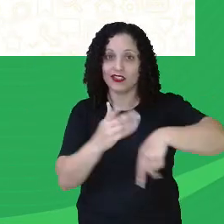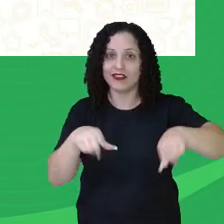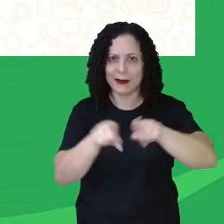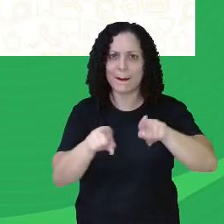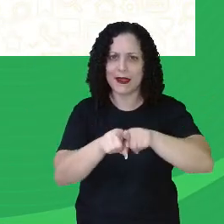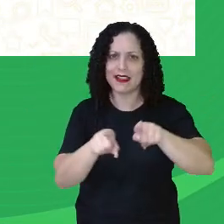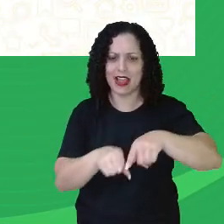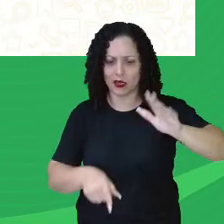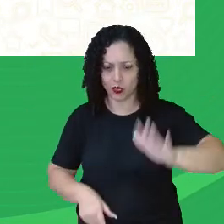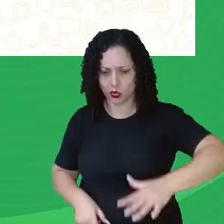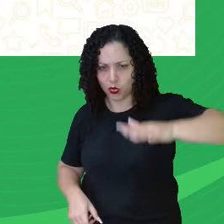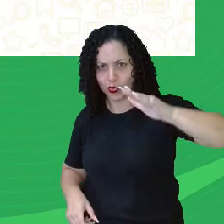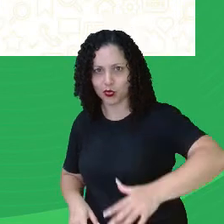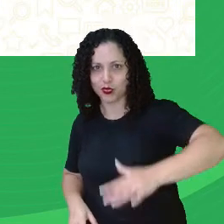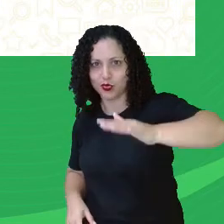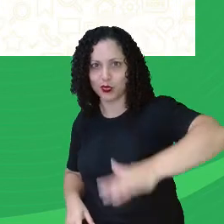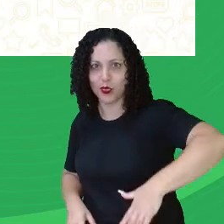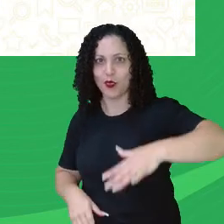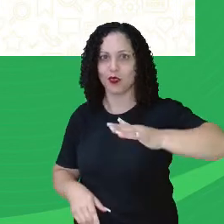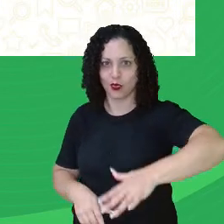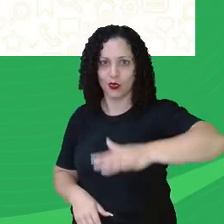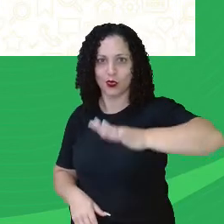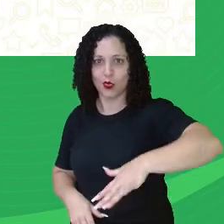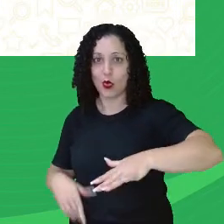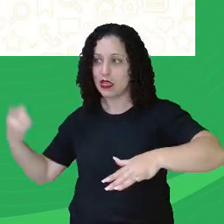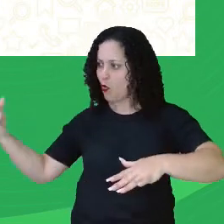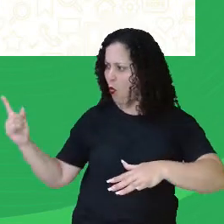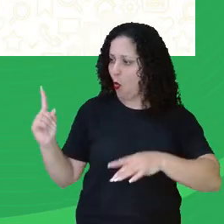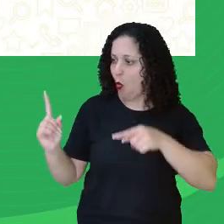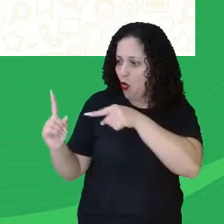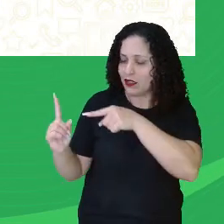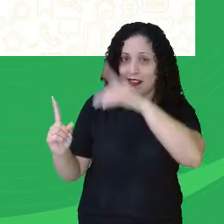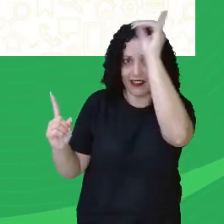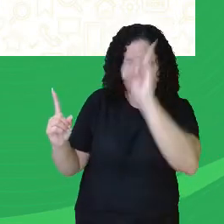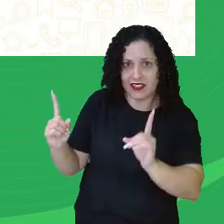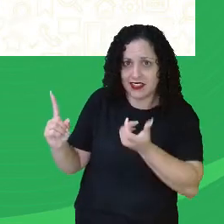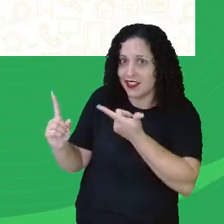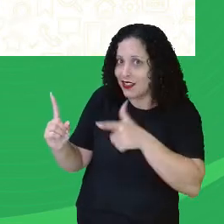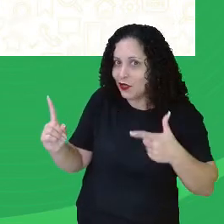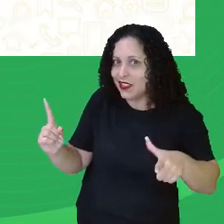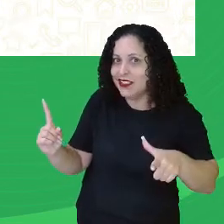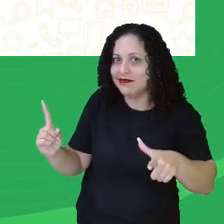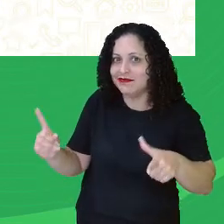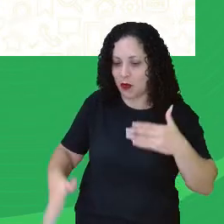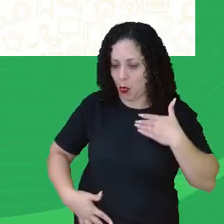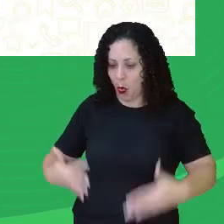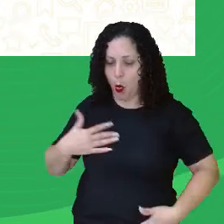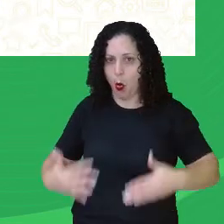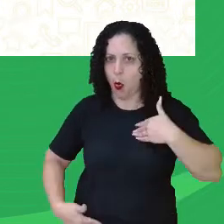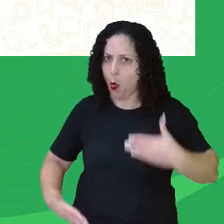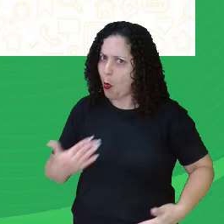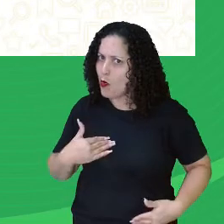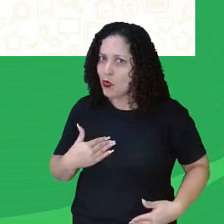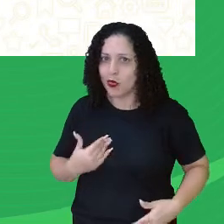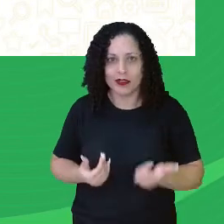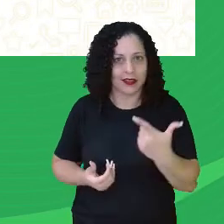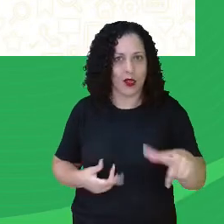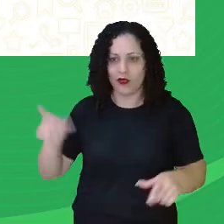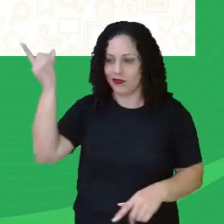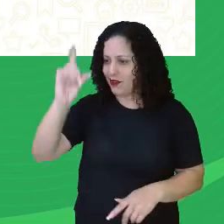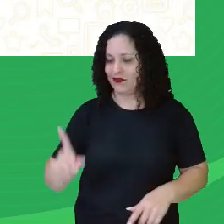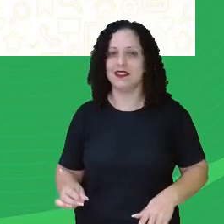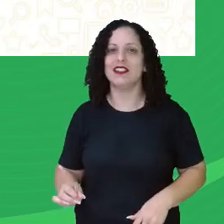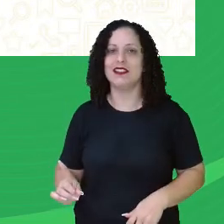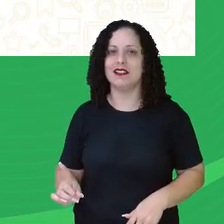jogando basquete, mas com uma criança que não tem deficiência, pelo menos física, não é aparente, ela não